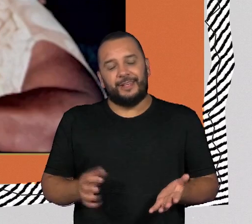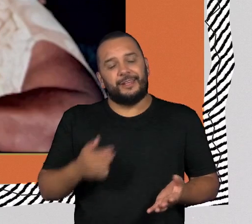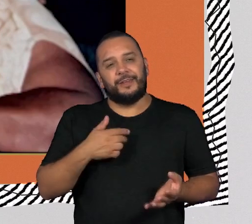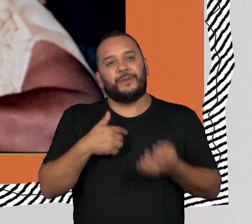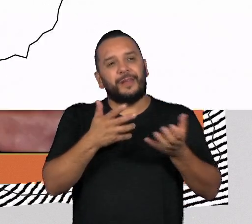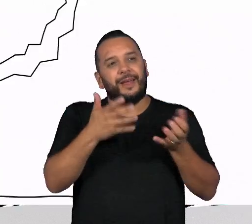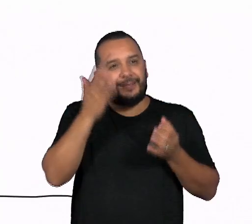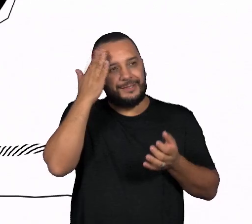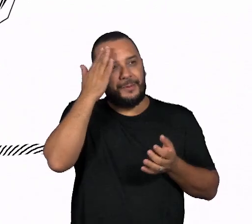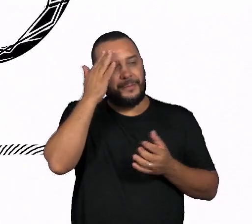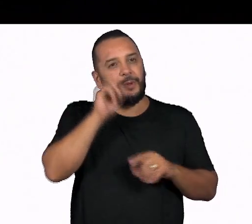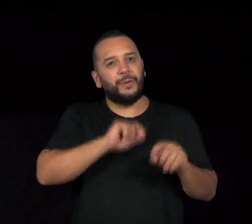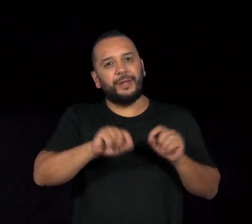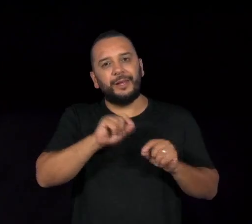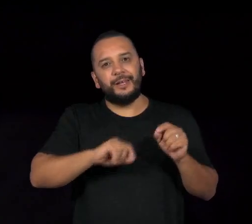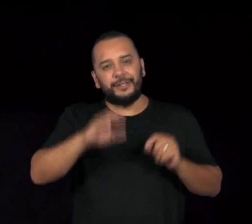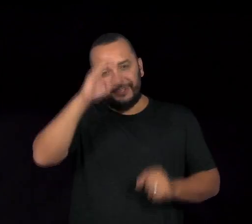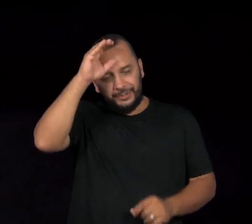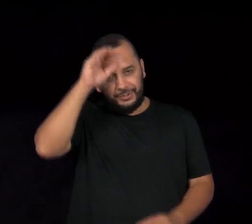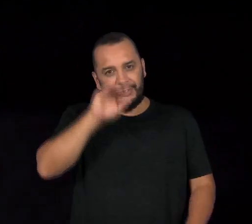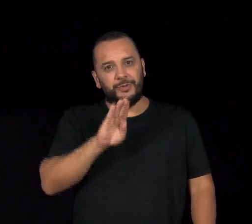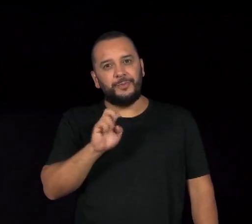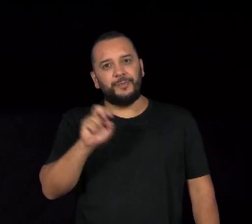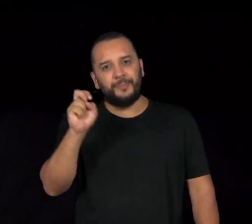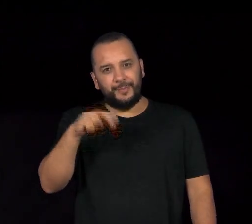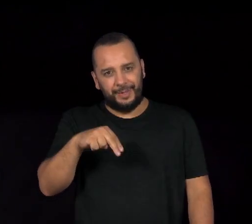o seguinte: o tio Ben,